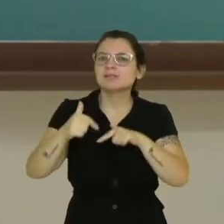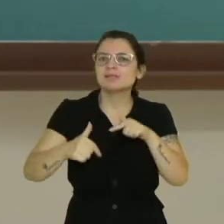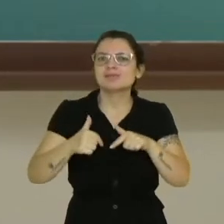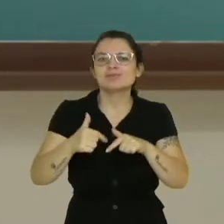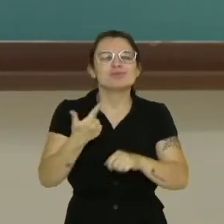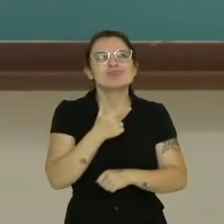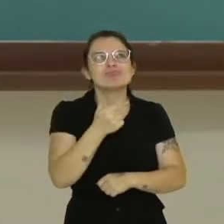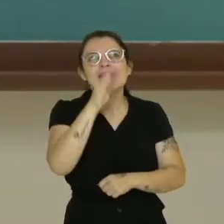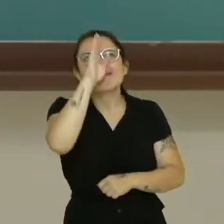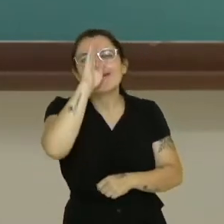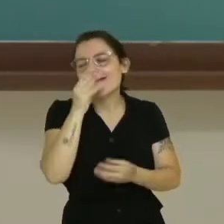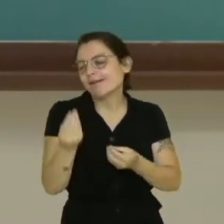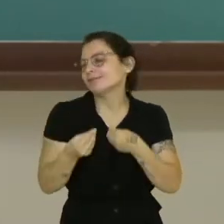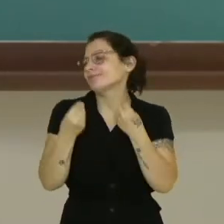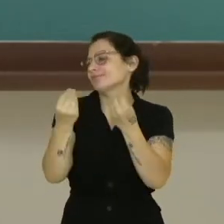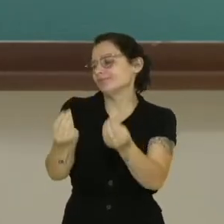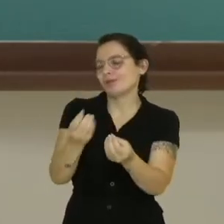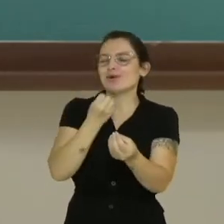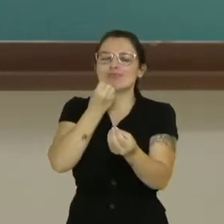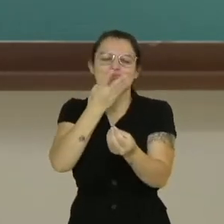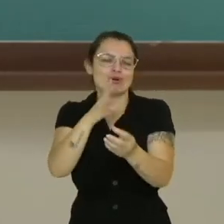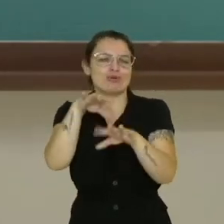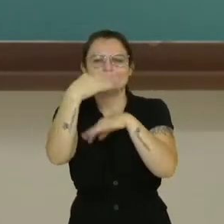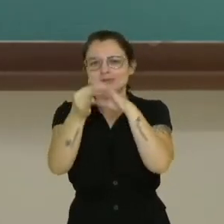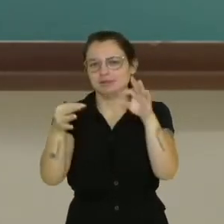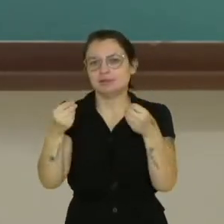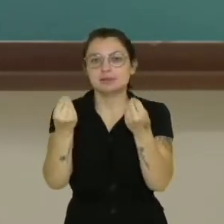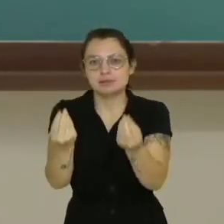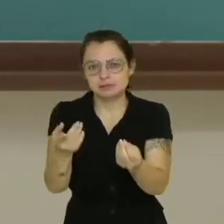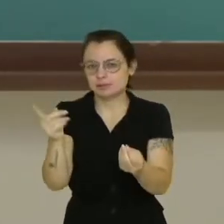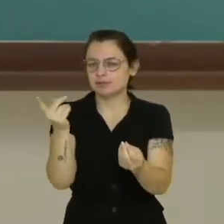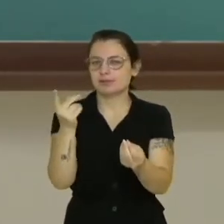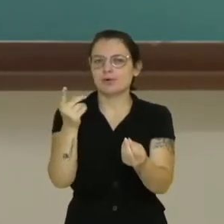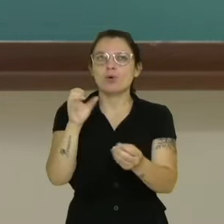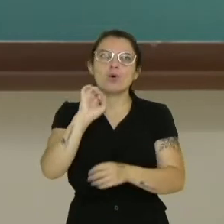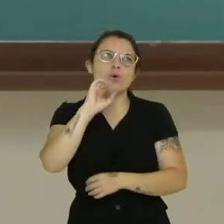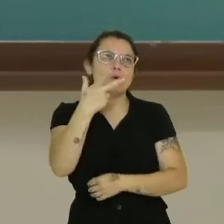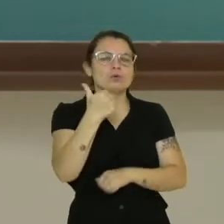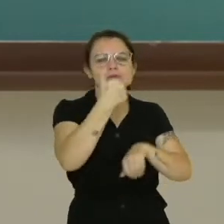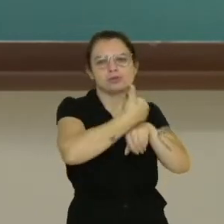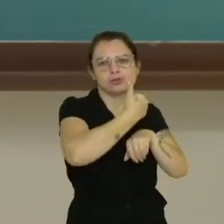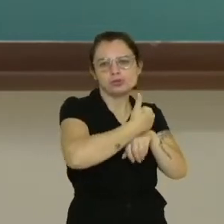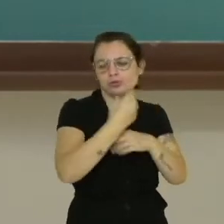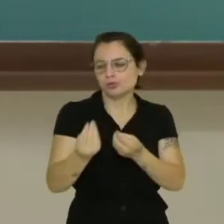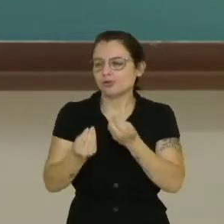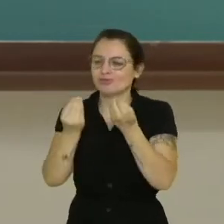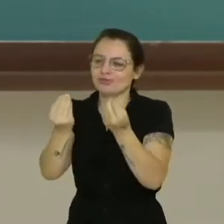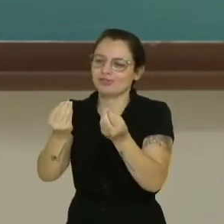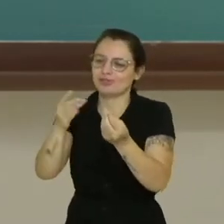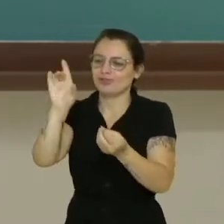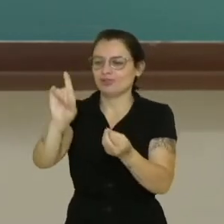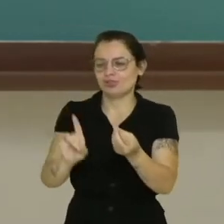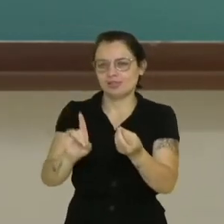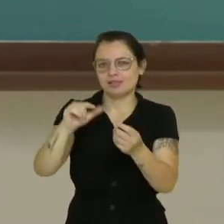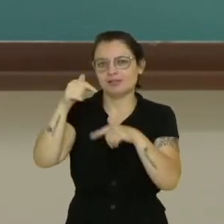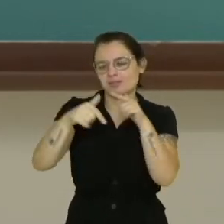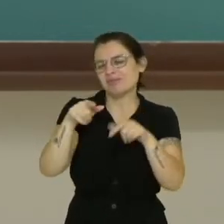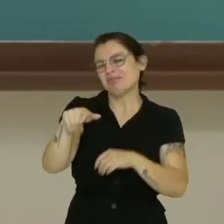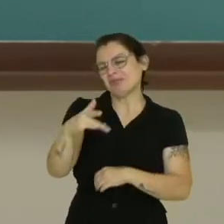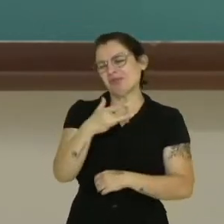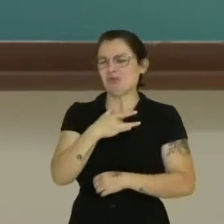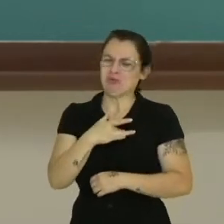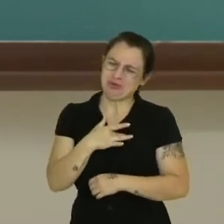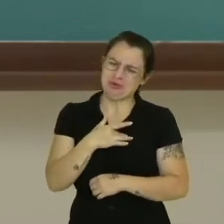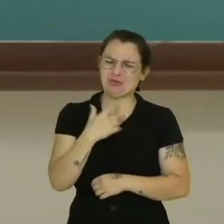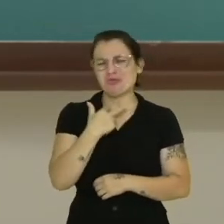de graça, assim, um governo bonzinho que foi lá, ou o patrão bonzinho que foi lá e pensou, eu acho que o trabalhador não pode